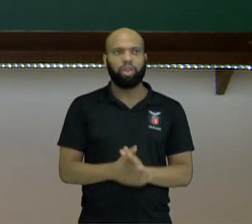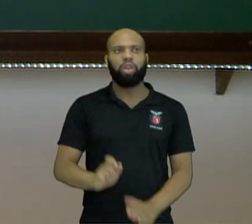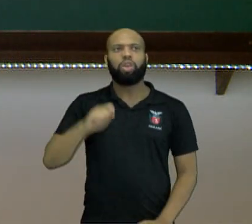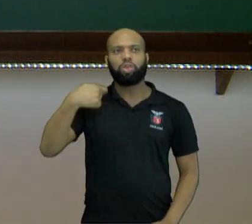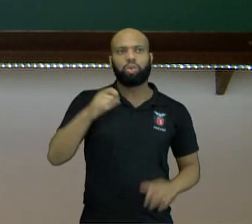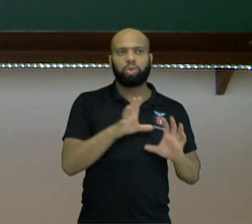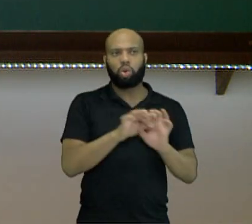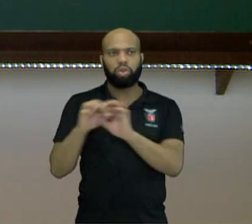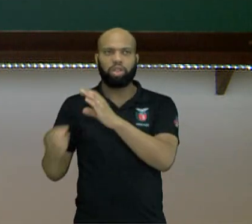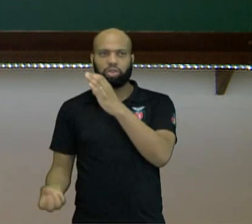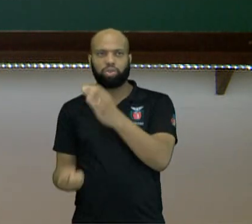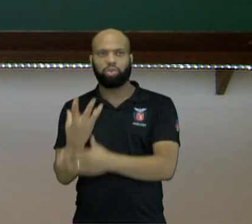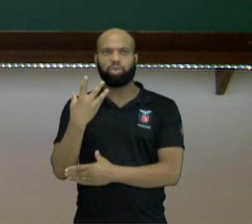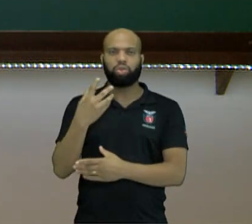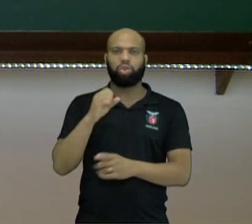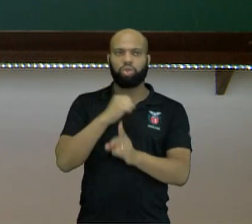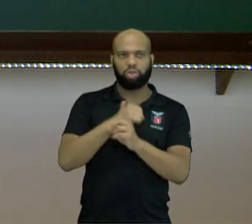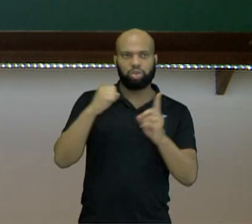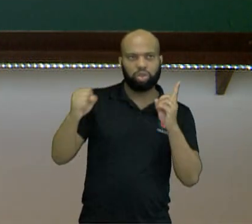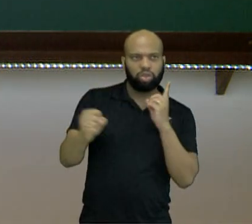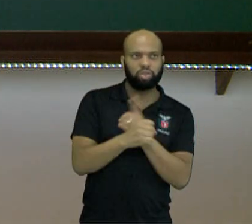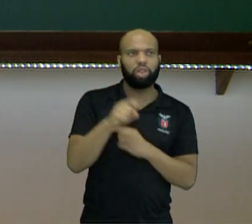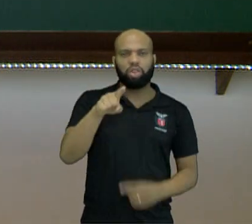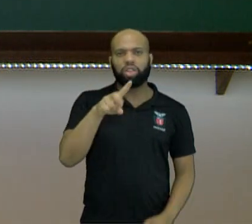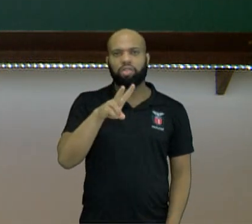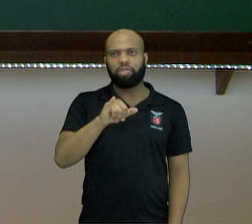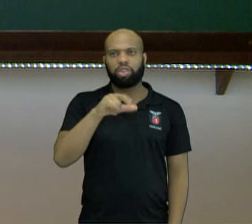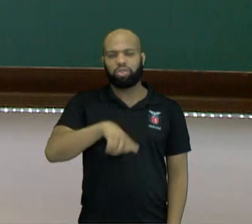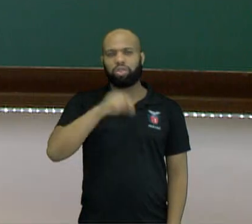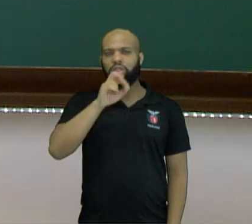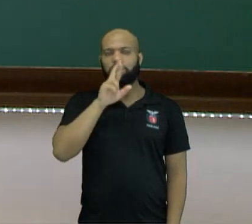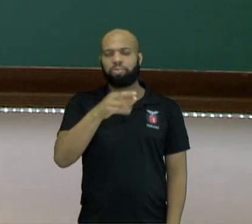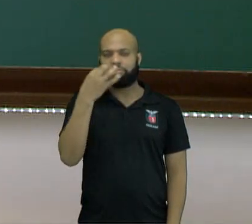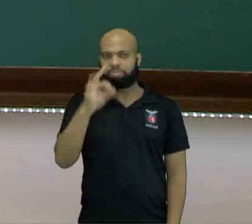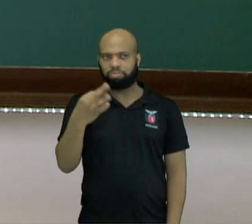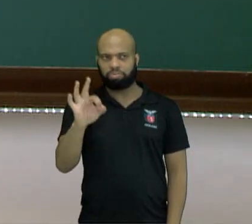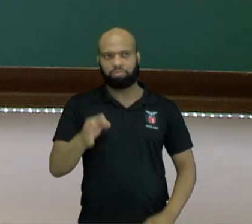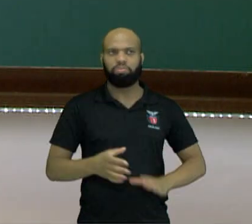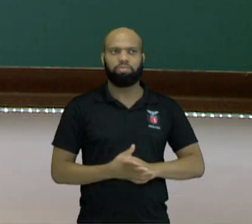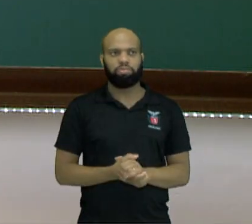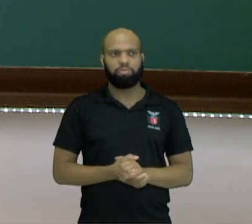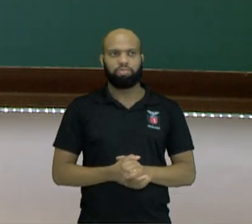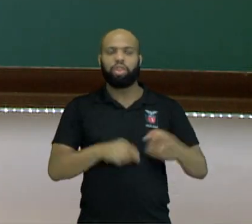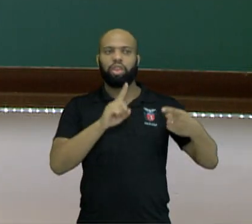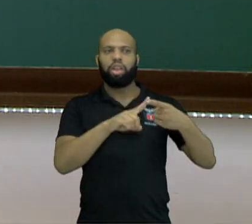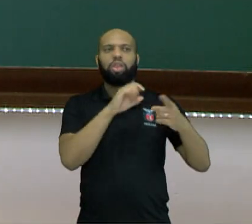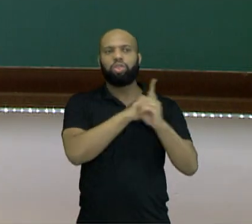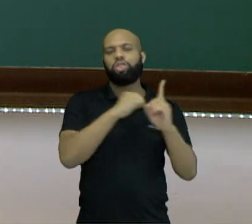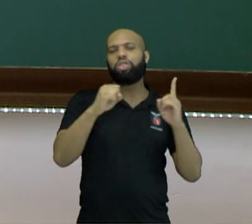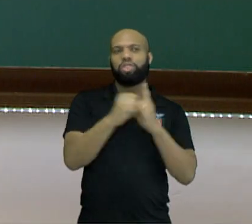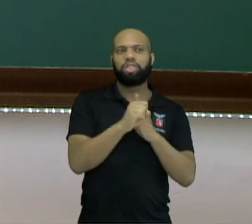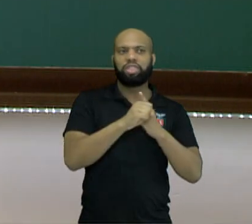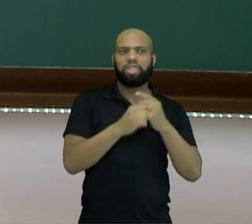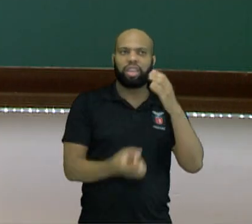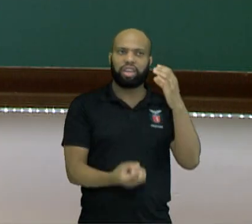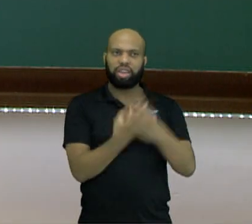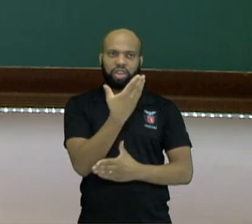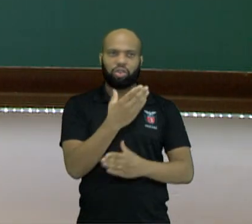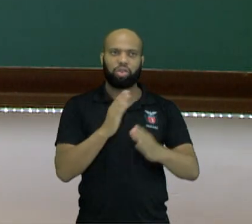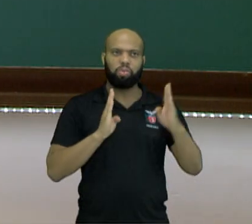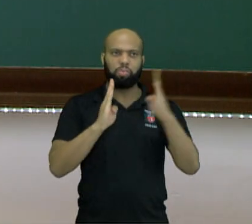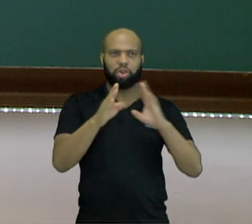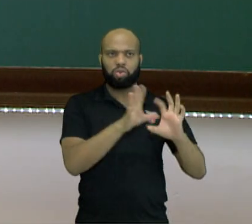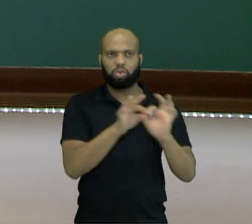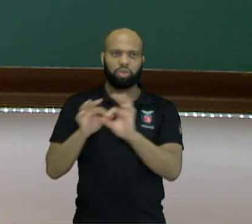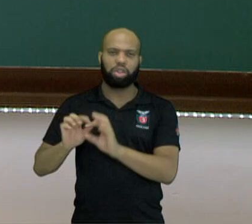Sobre o contexto do surgimento da sociologia, assinale a alternativa correta. A